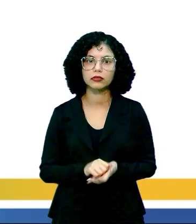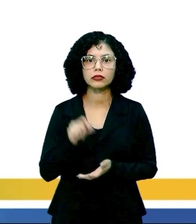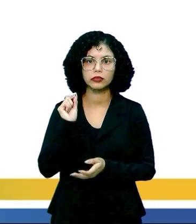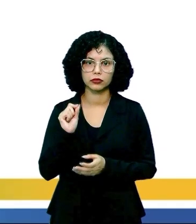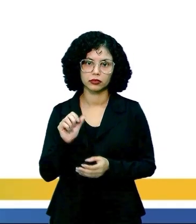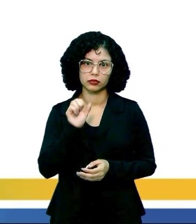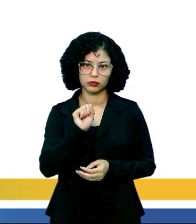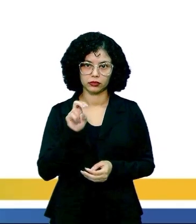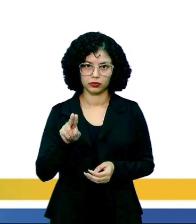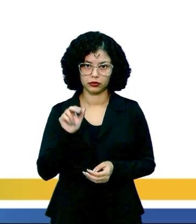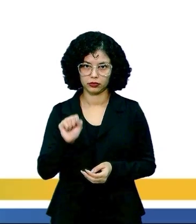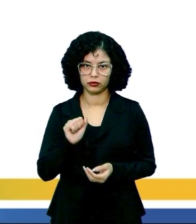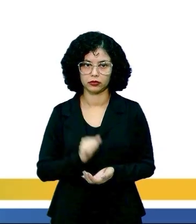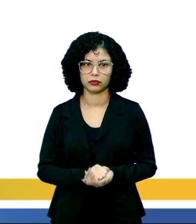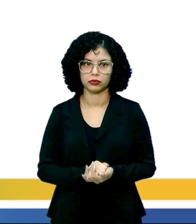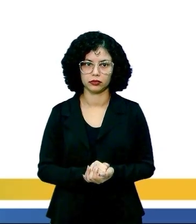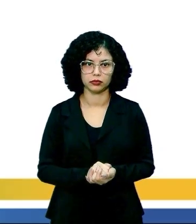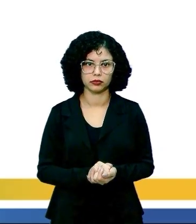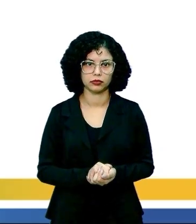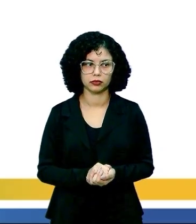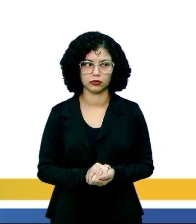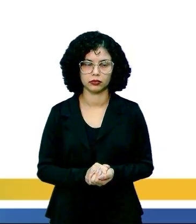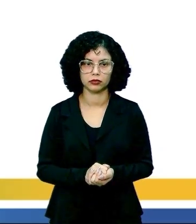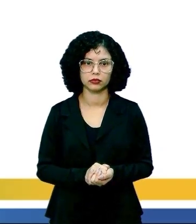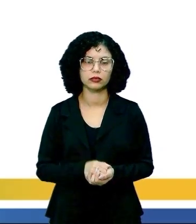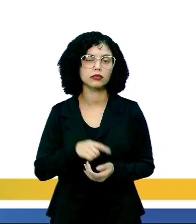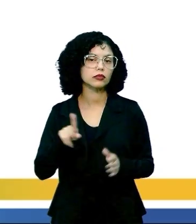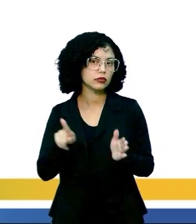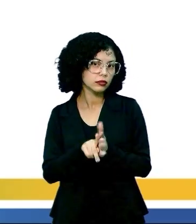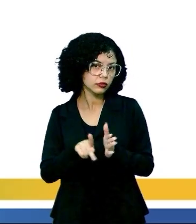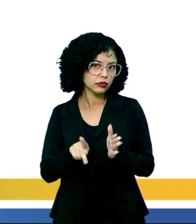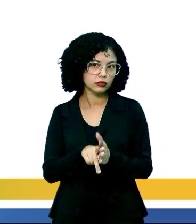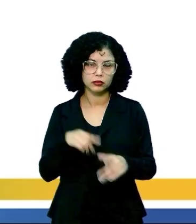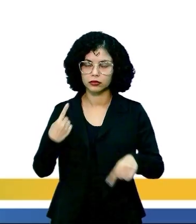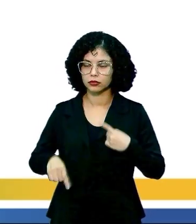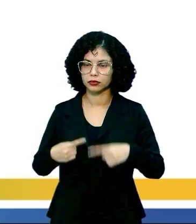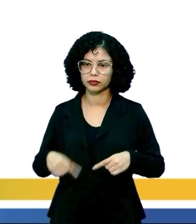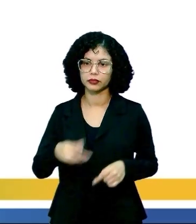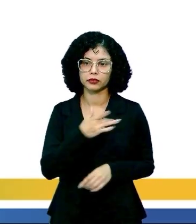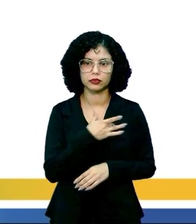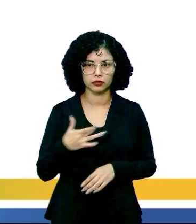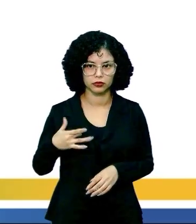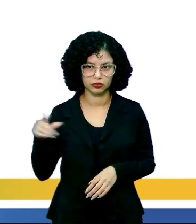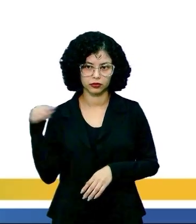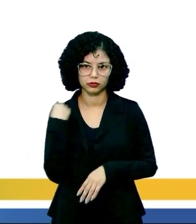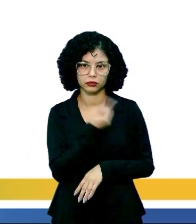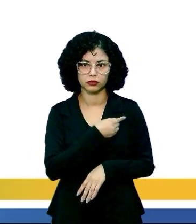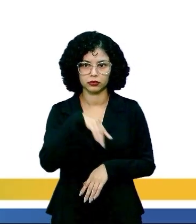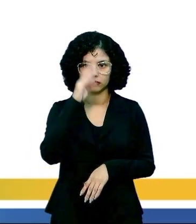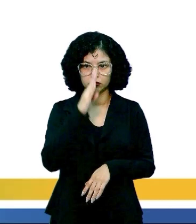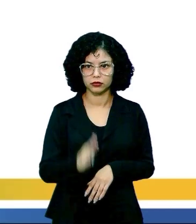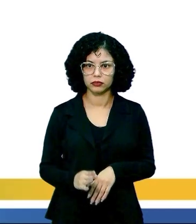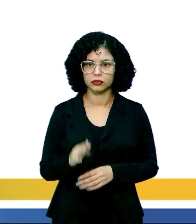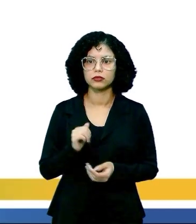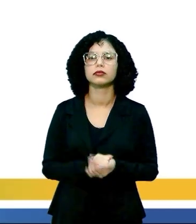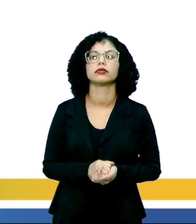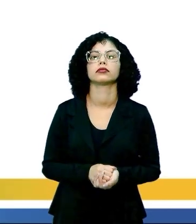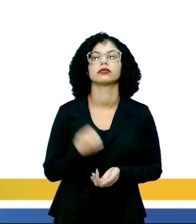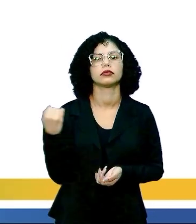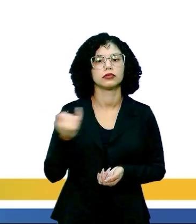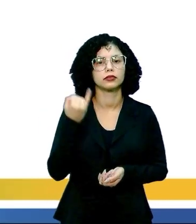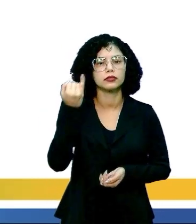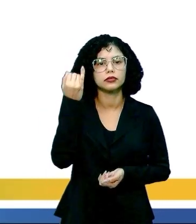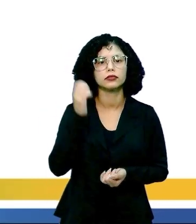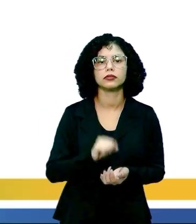do SUS, o Sistema Único de Saúde, um marco na política pública de saúde do nosso país. E